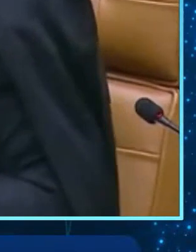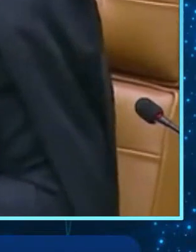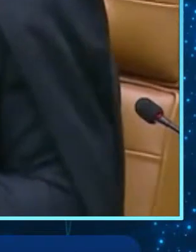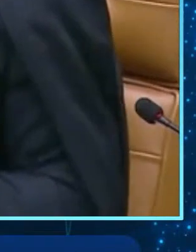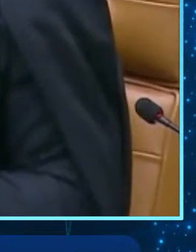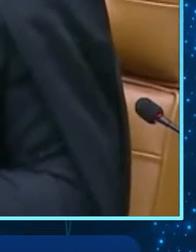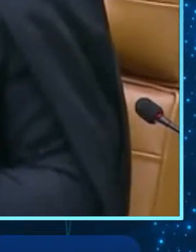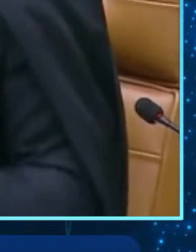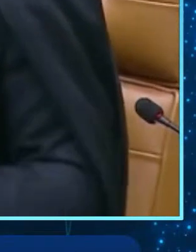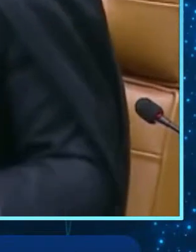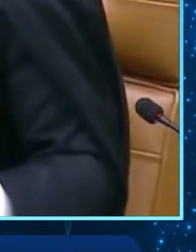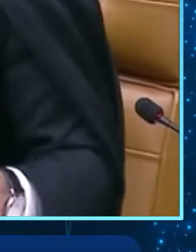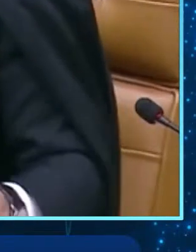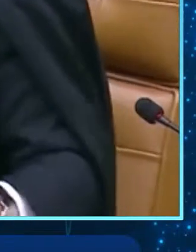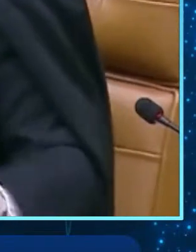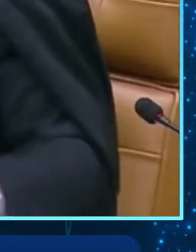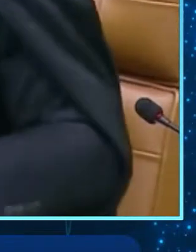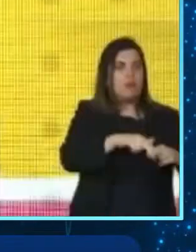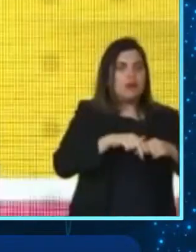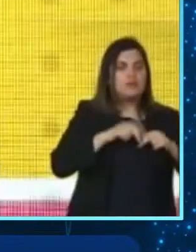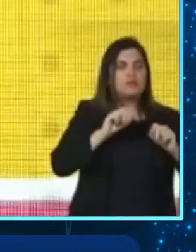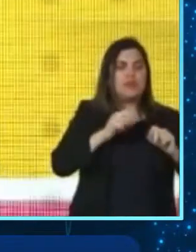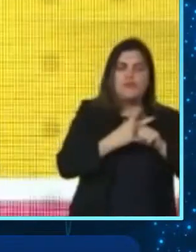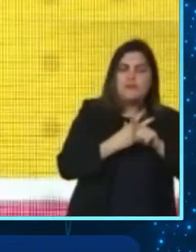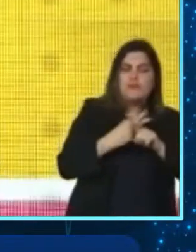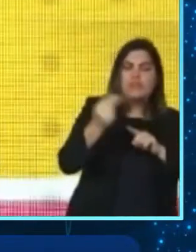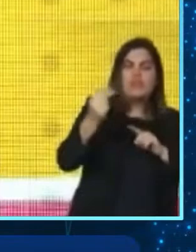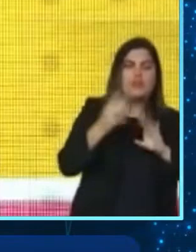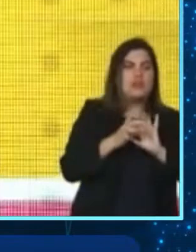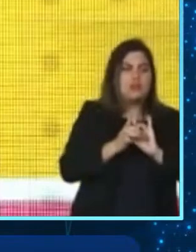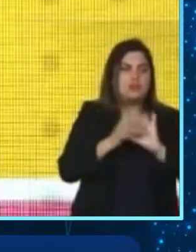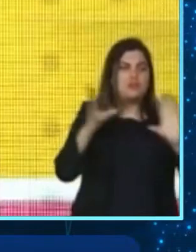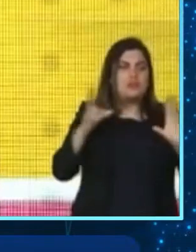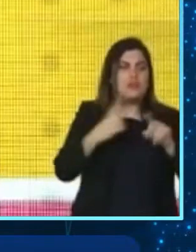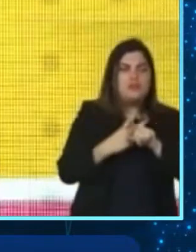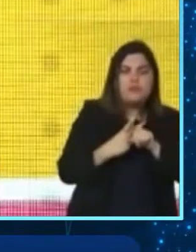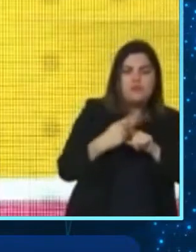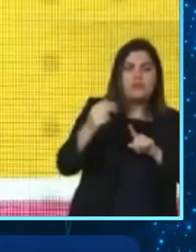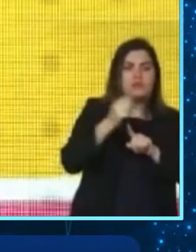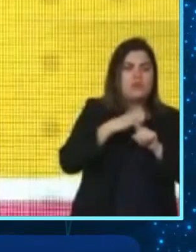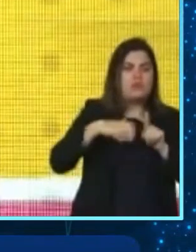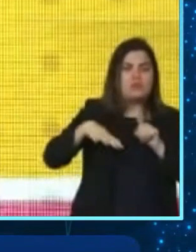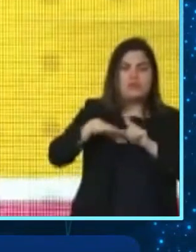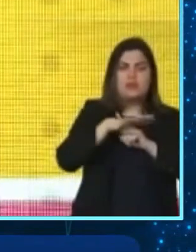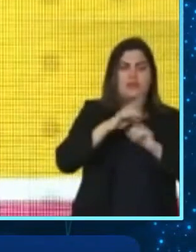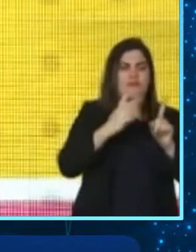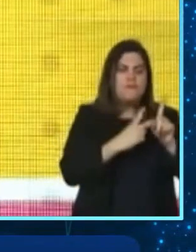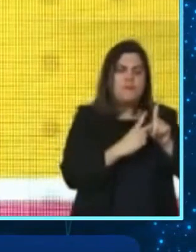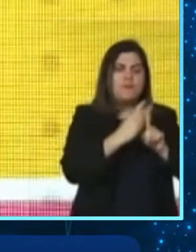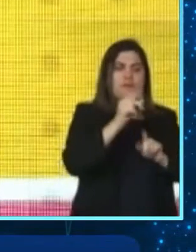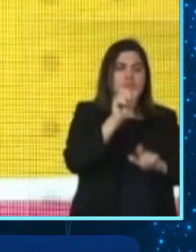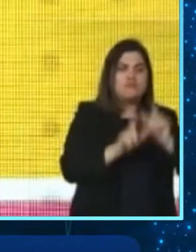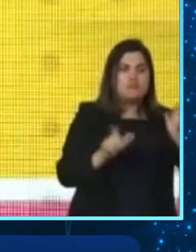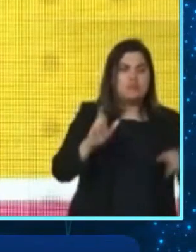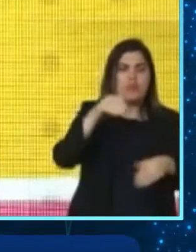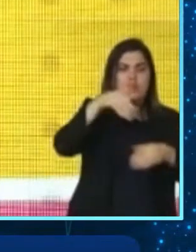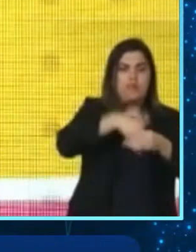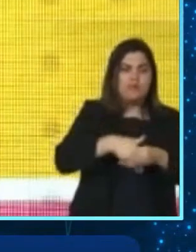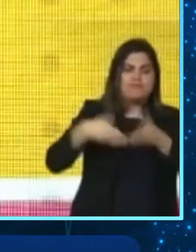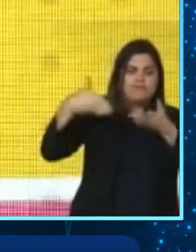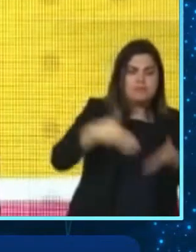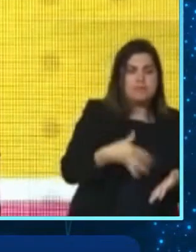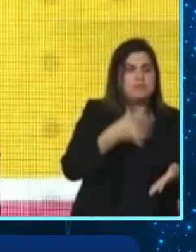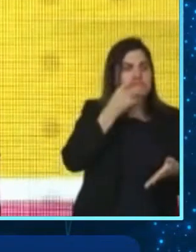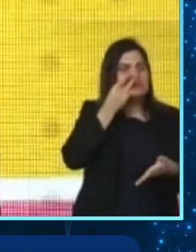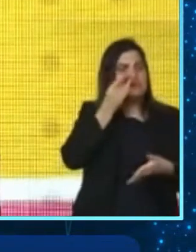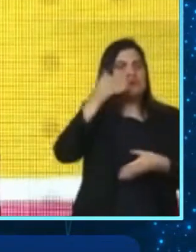no plenário, já vi com a nossa assessoria, e é possível, fazendo aí um apensamento de projetos também, a